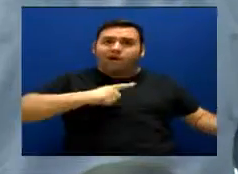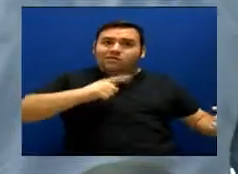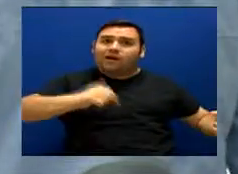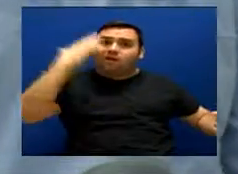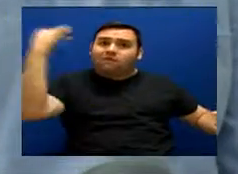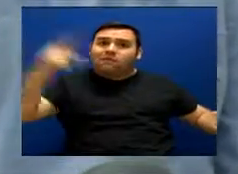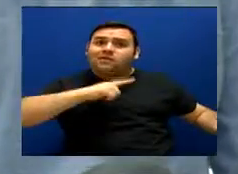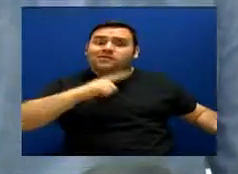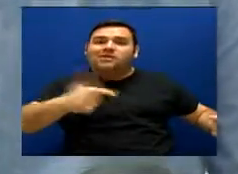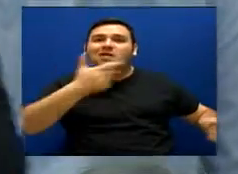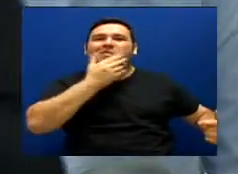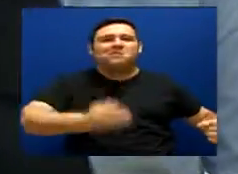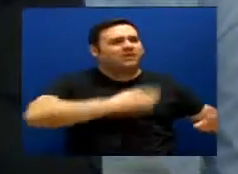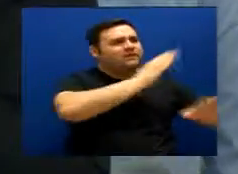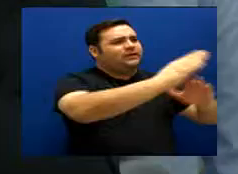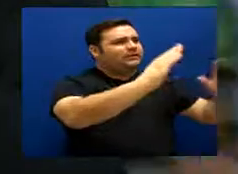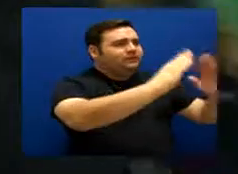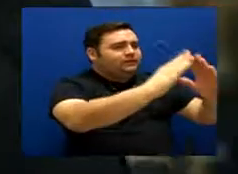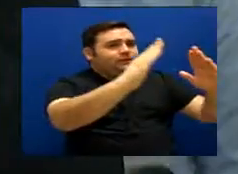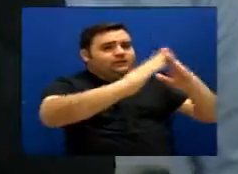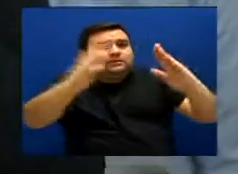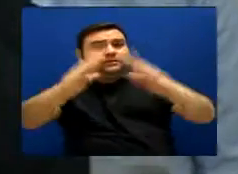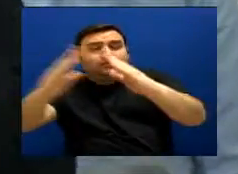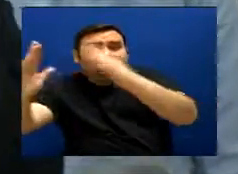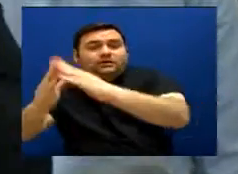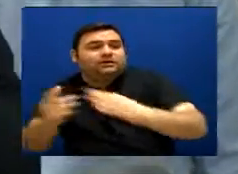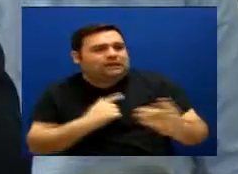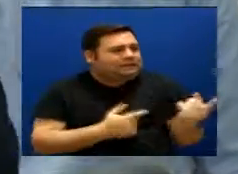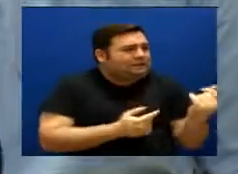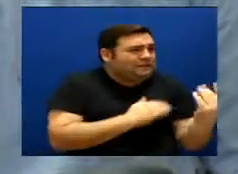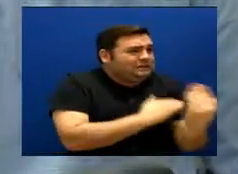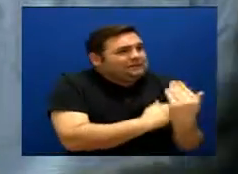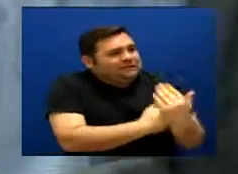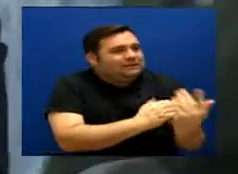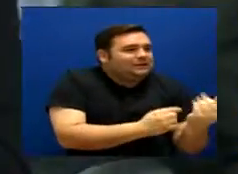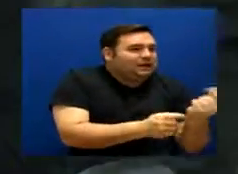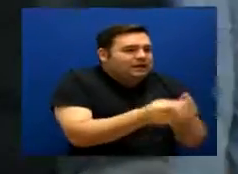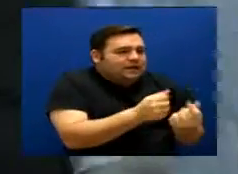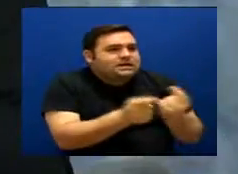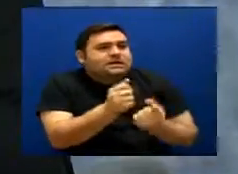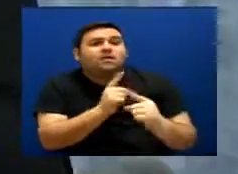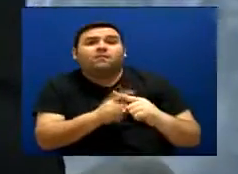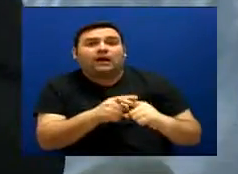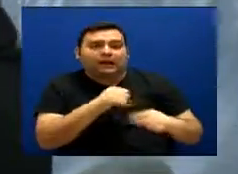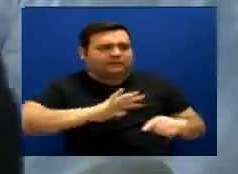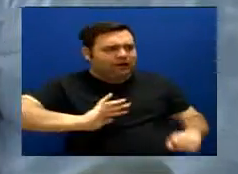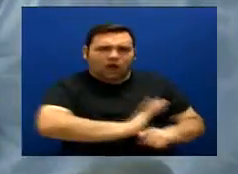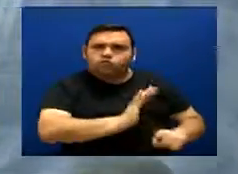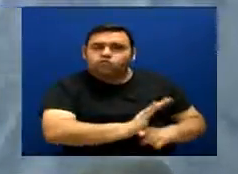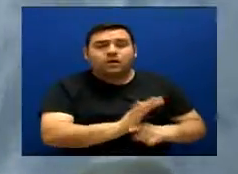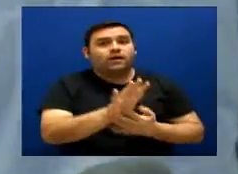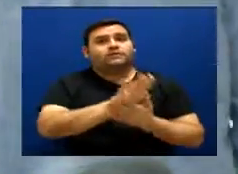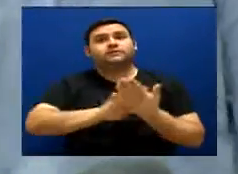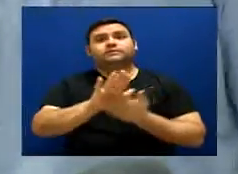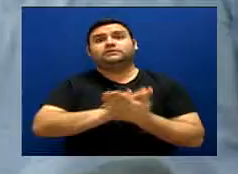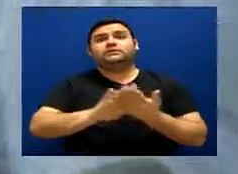campeonato, ele passa de casa a casa, porque as pessoas, fazendo vaquinha com os comerciantes, porque ele não tem incentivo nenhum. Quando ele tem que ir para outro estado, para